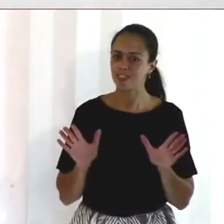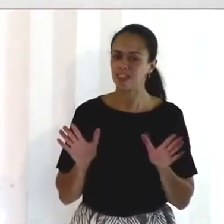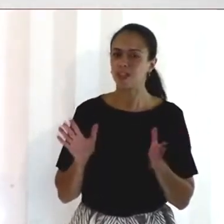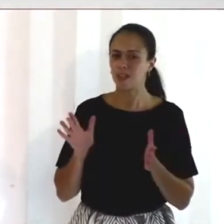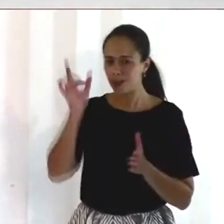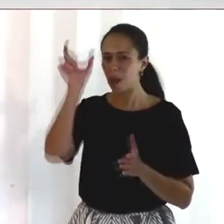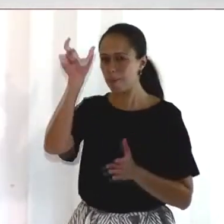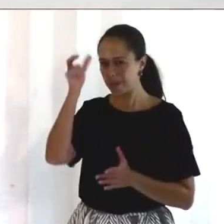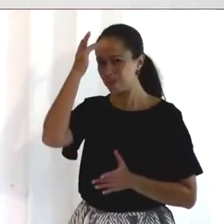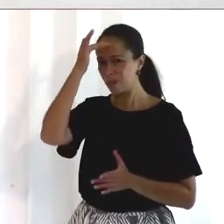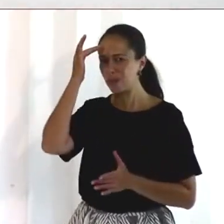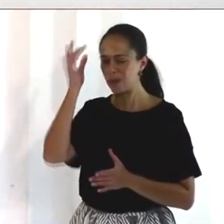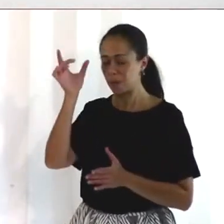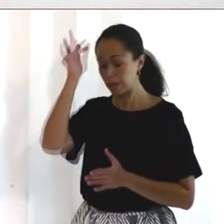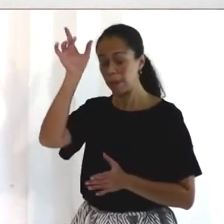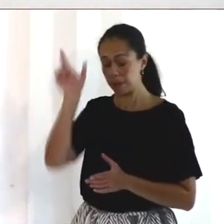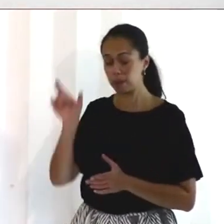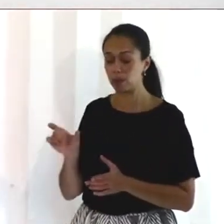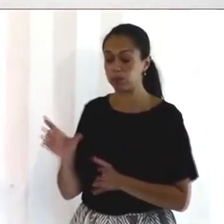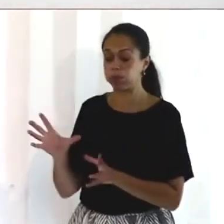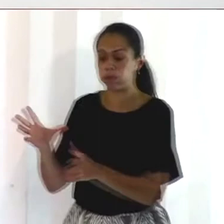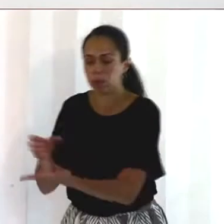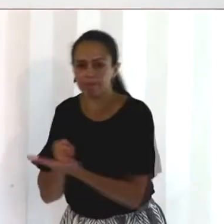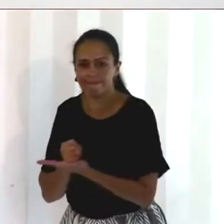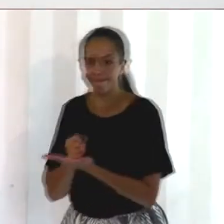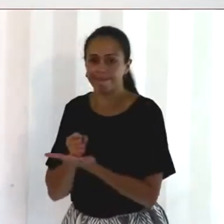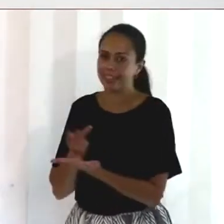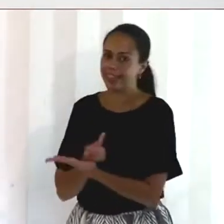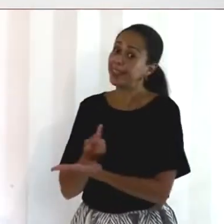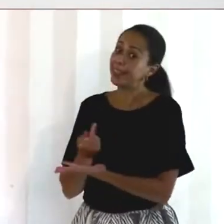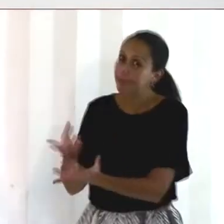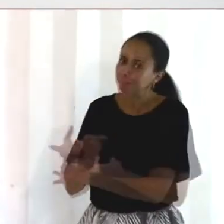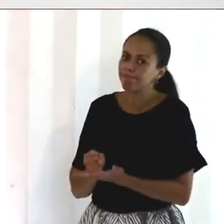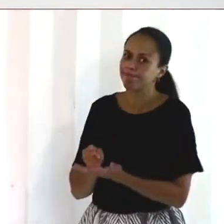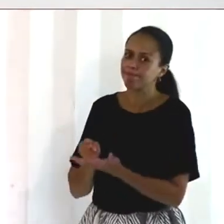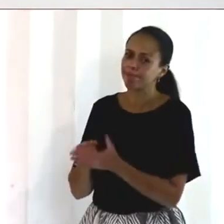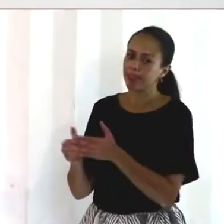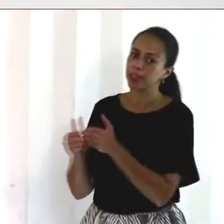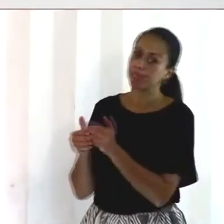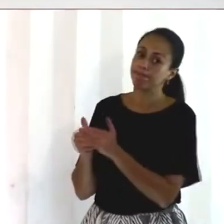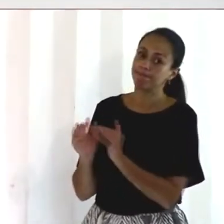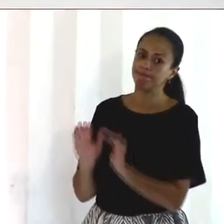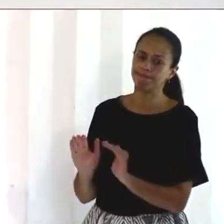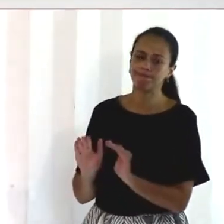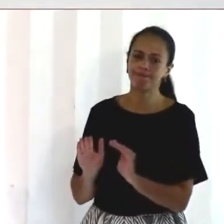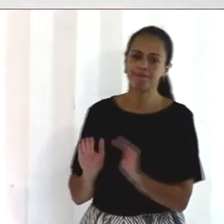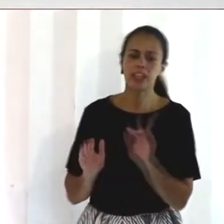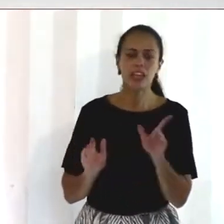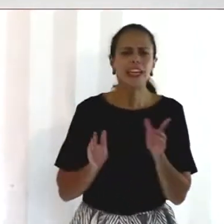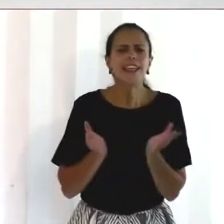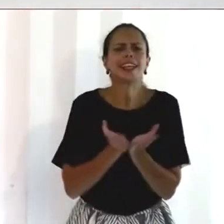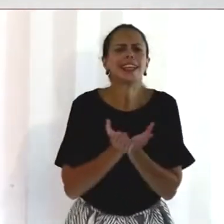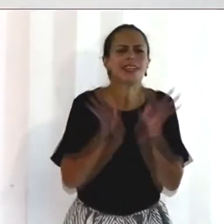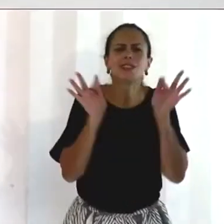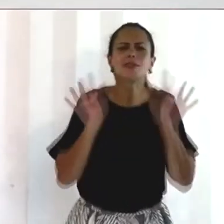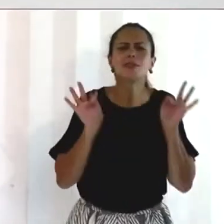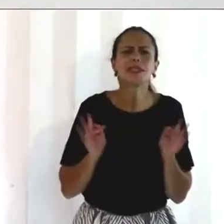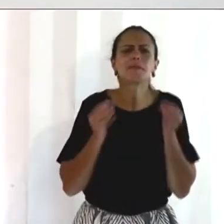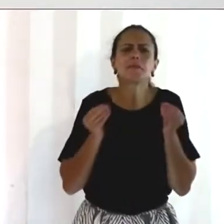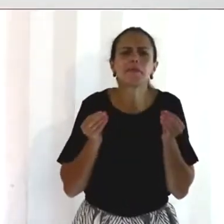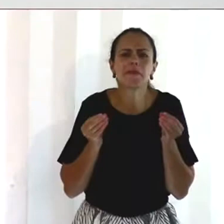maneira árdua para não fazer o que é errado. Então, a primeira coisa, como ser bem-aventurado?